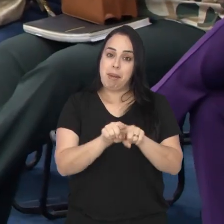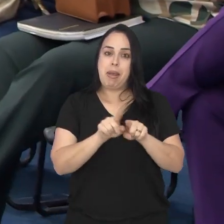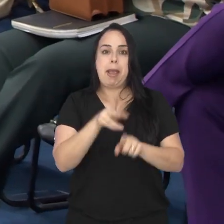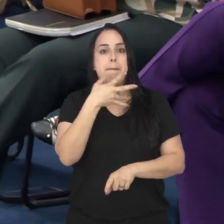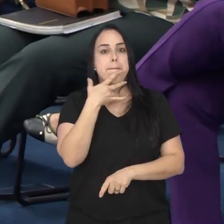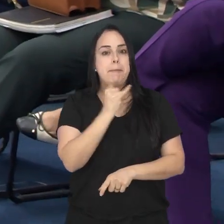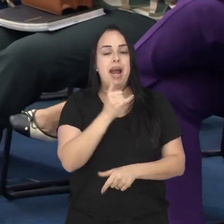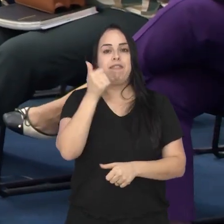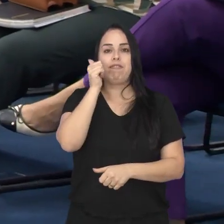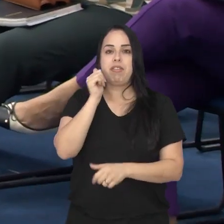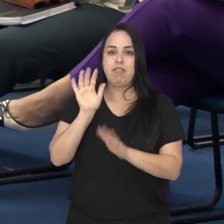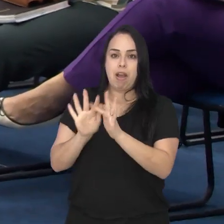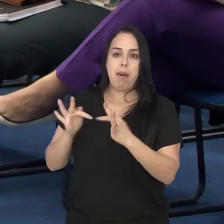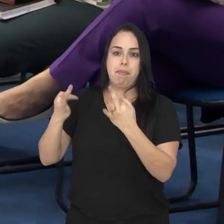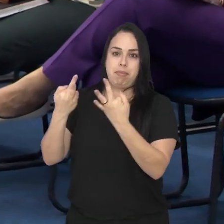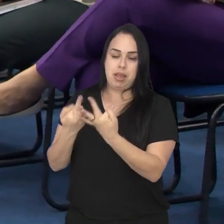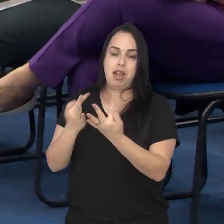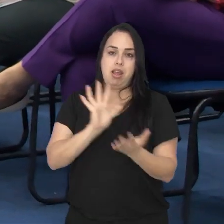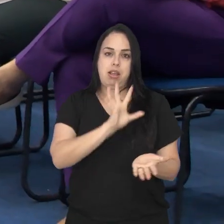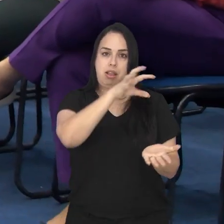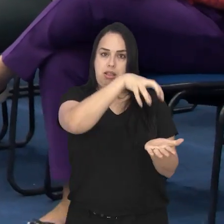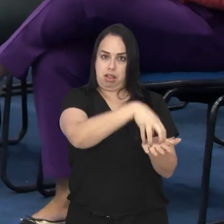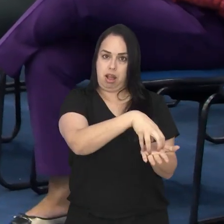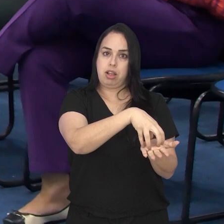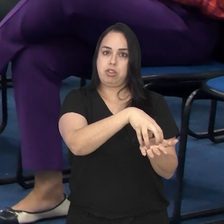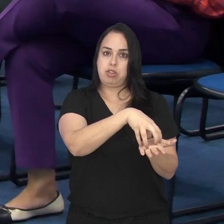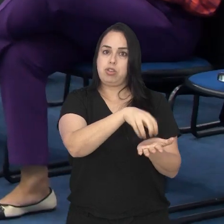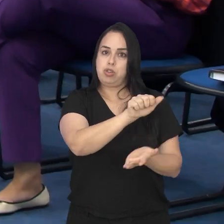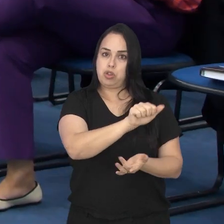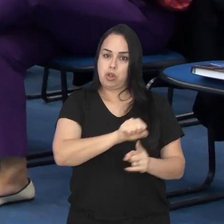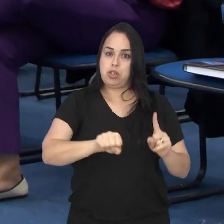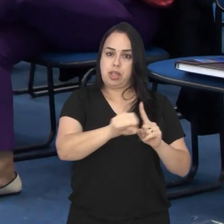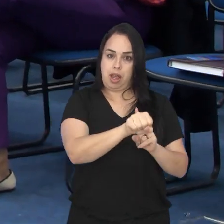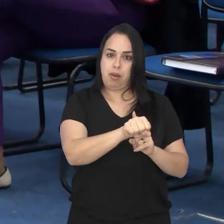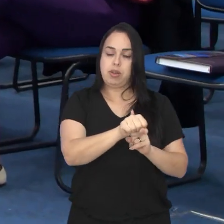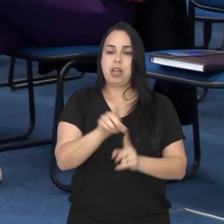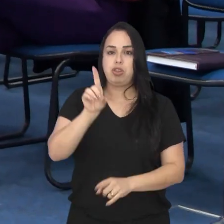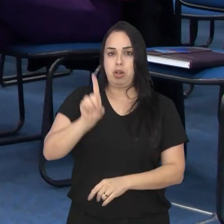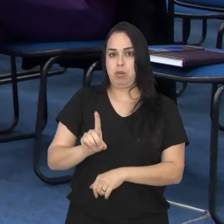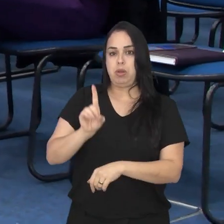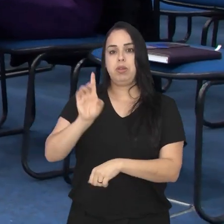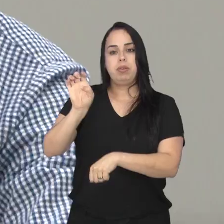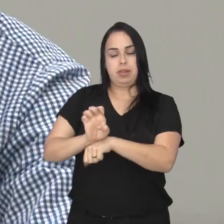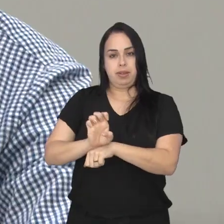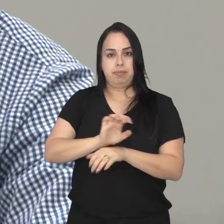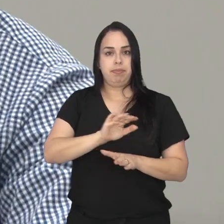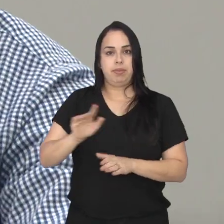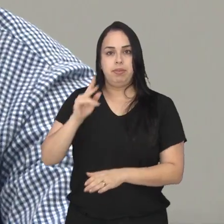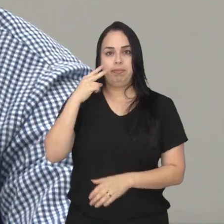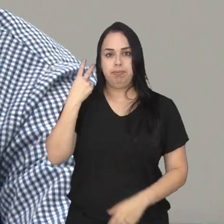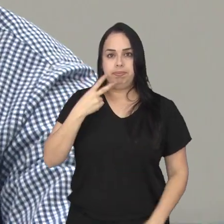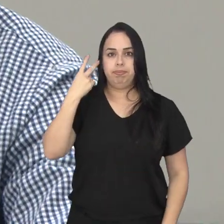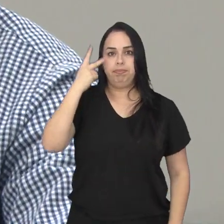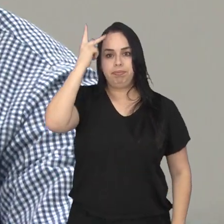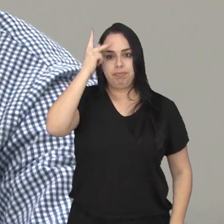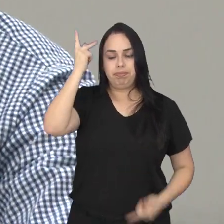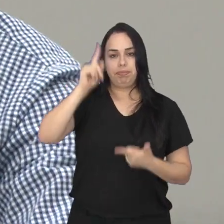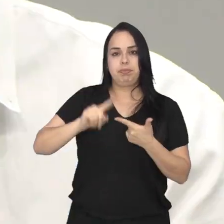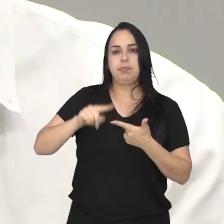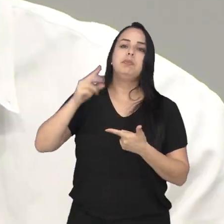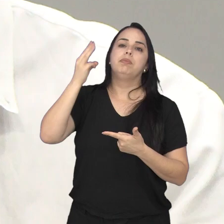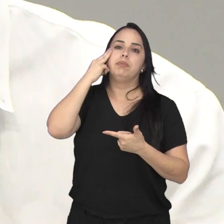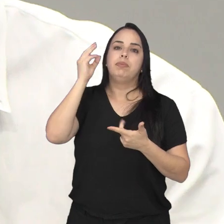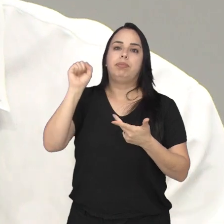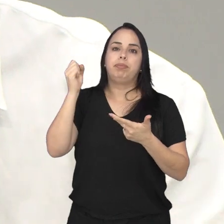além de pais familiares entidades sociais e a diretoria de ensino do Estado os vereadores Fernando